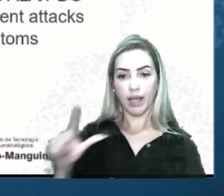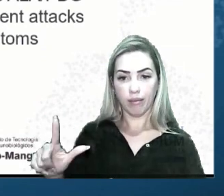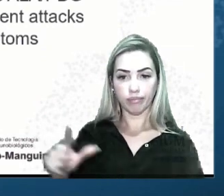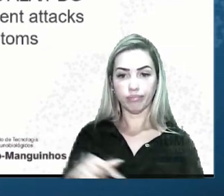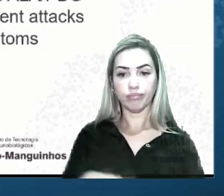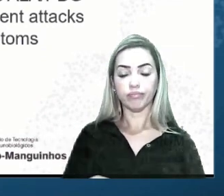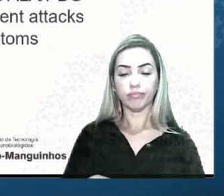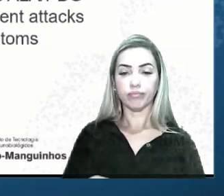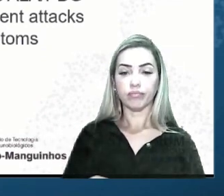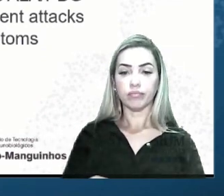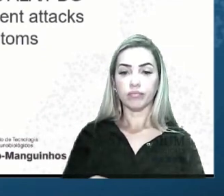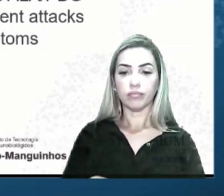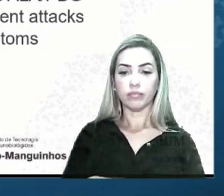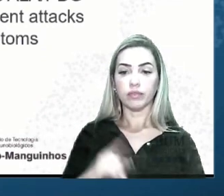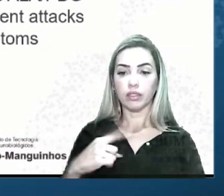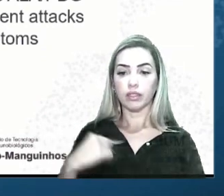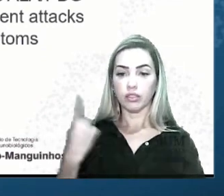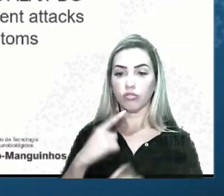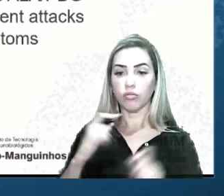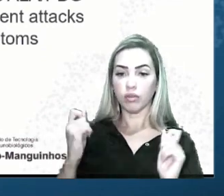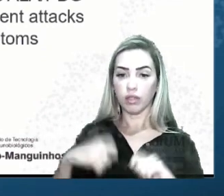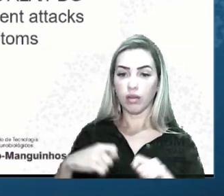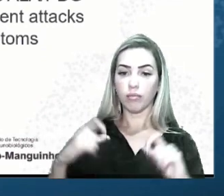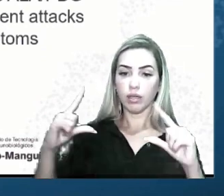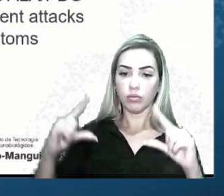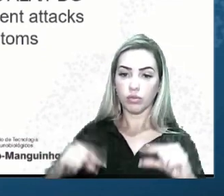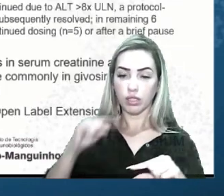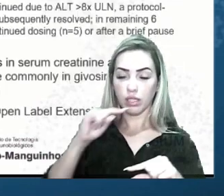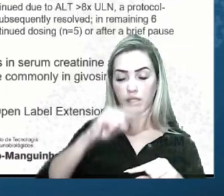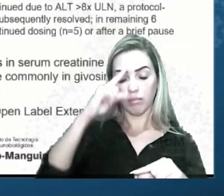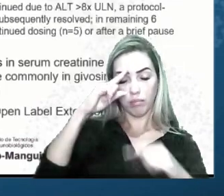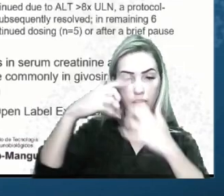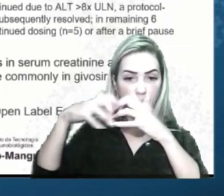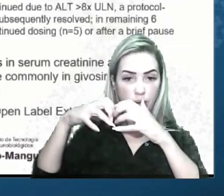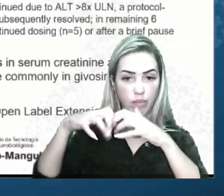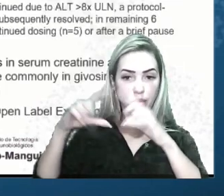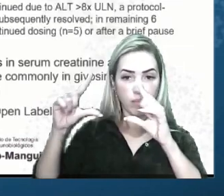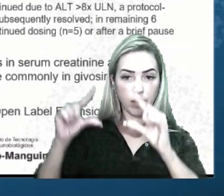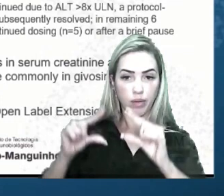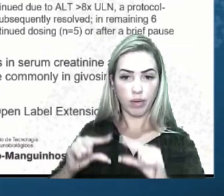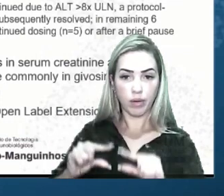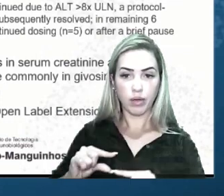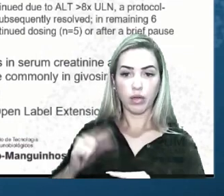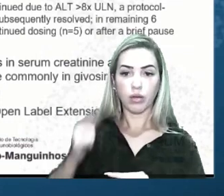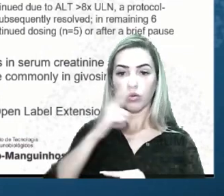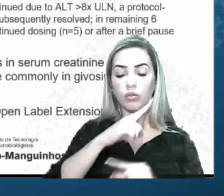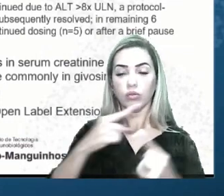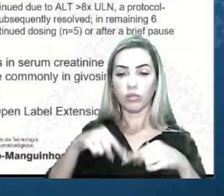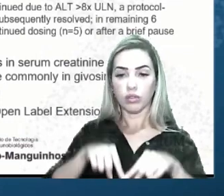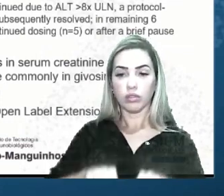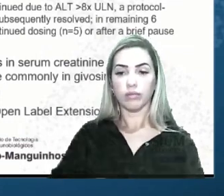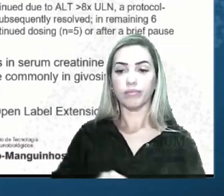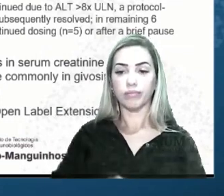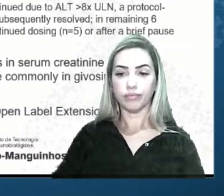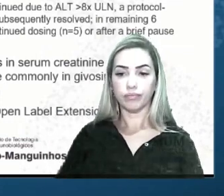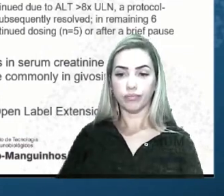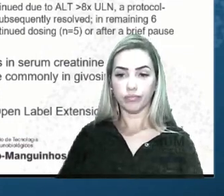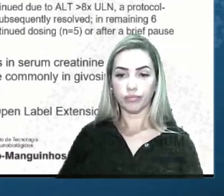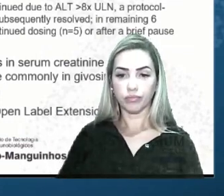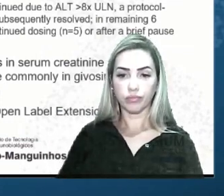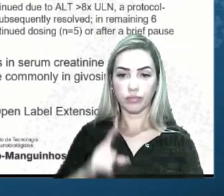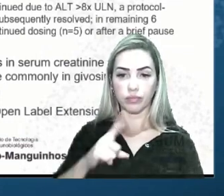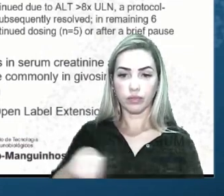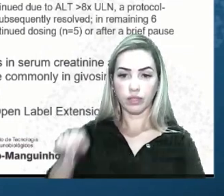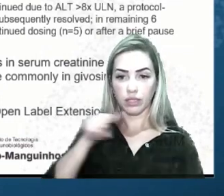e a gente pode reduzir essas neurotoxinas e o LA e PBG. Então, esses